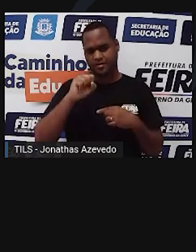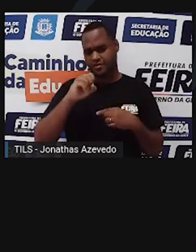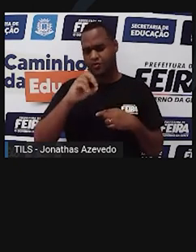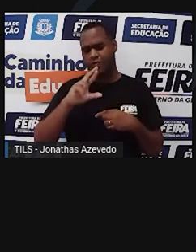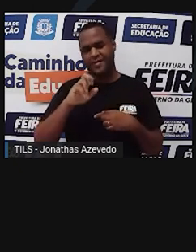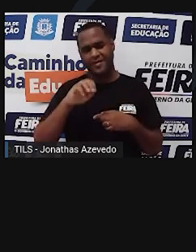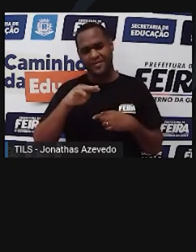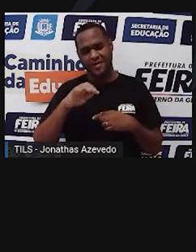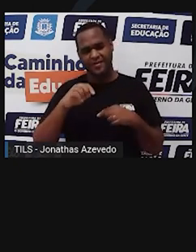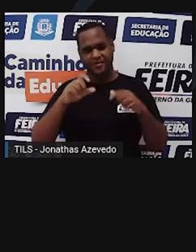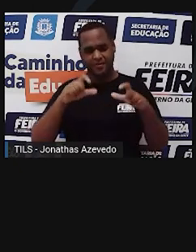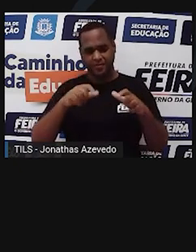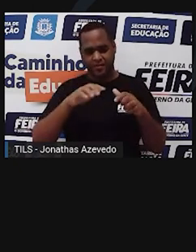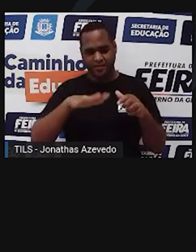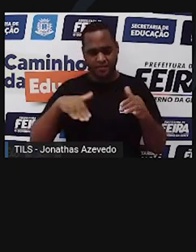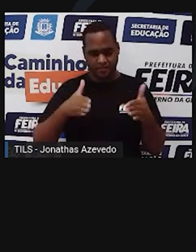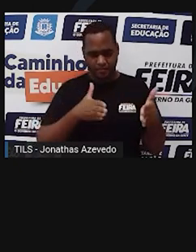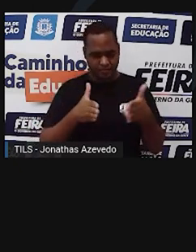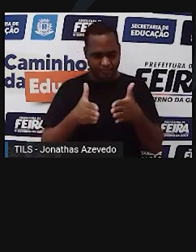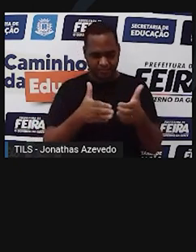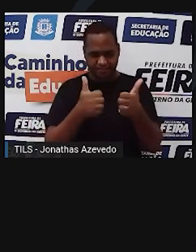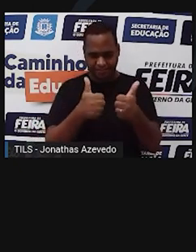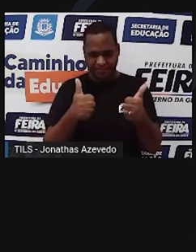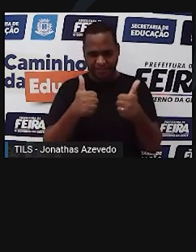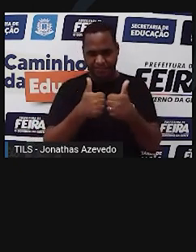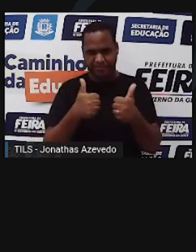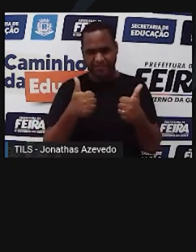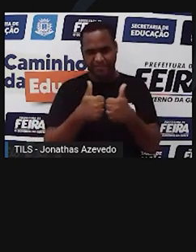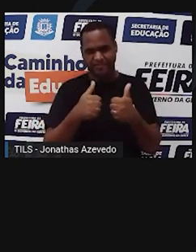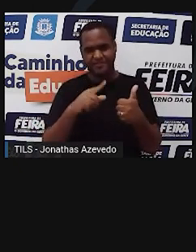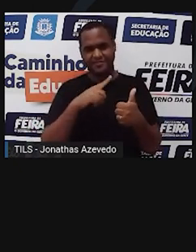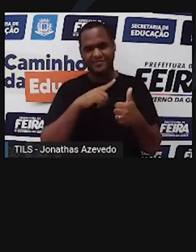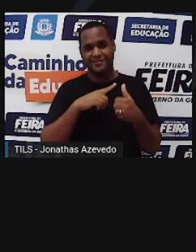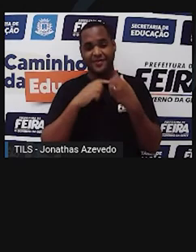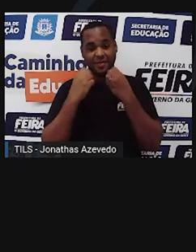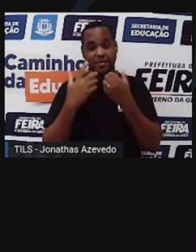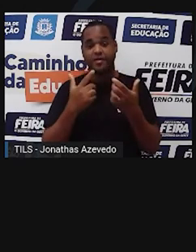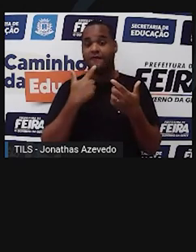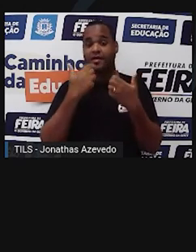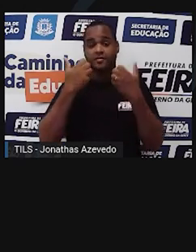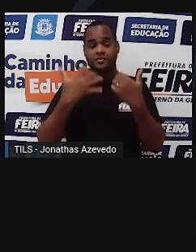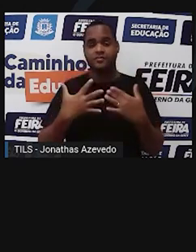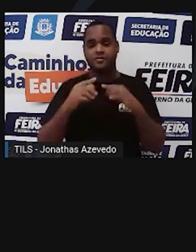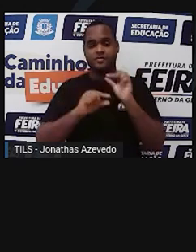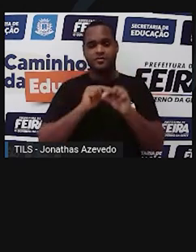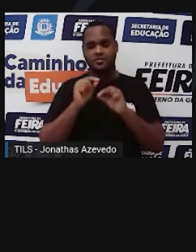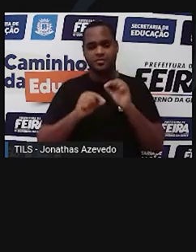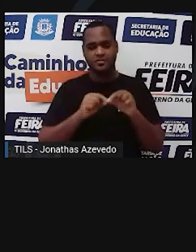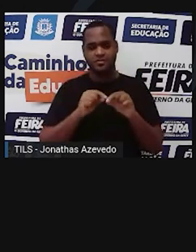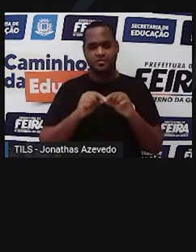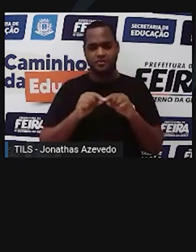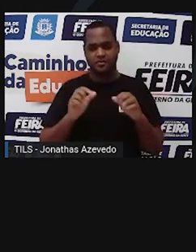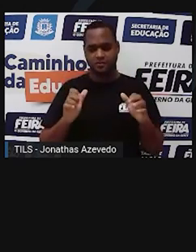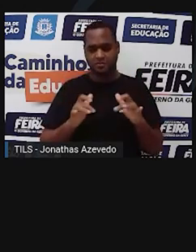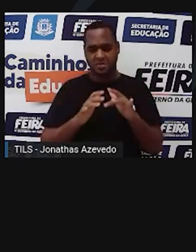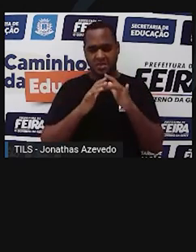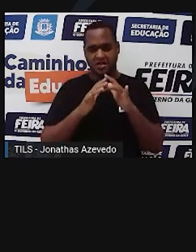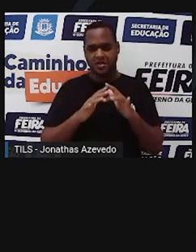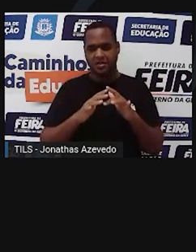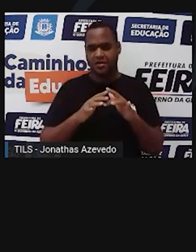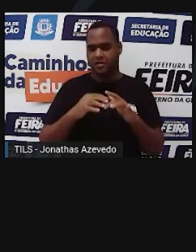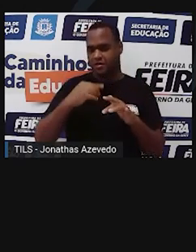rios. E, quando eu falo em assoreamento, eu estou dizendo o acúmulo de sedimentos pelo